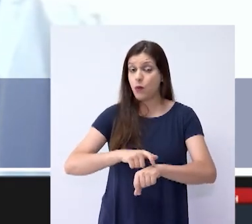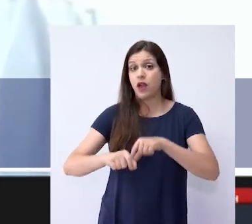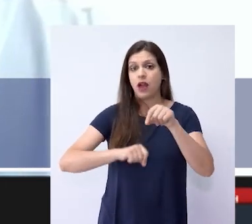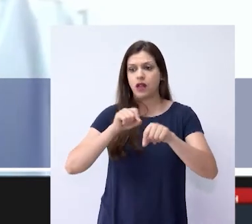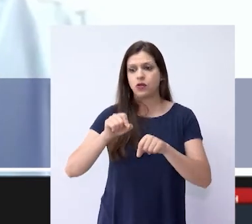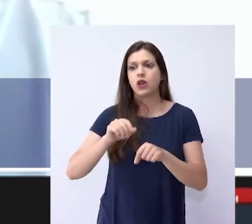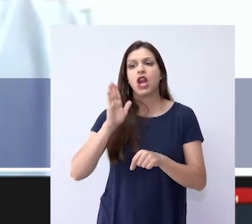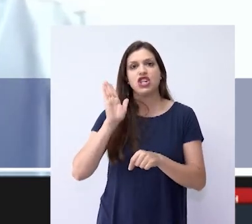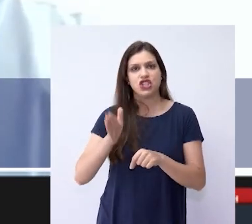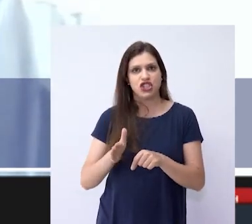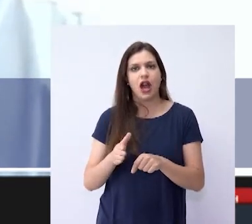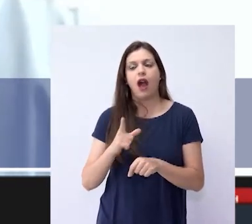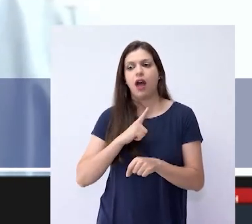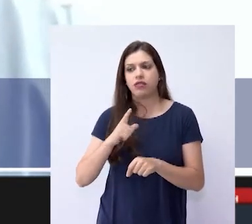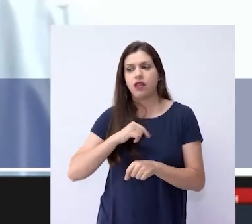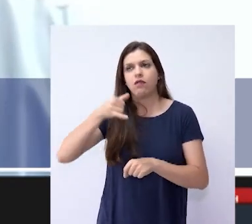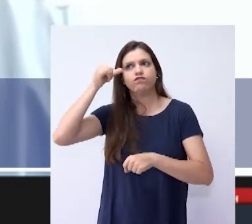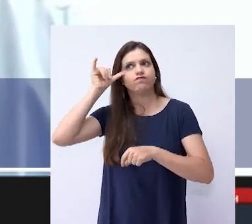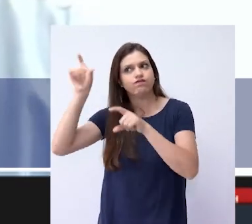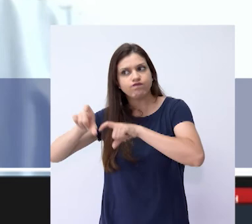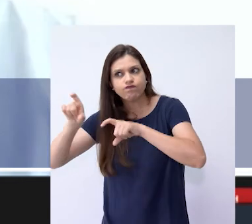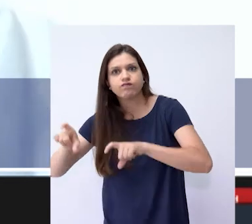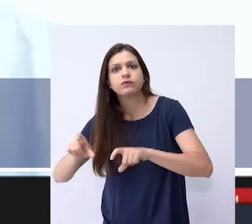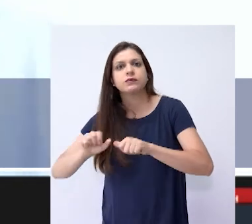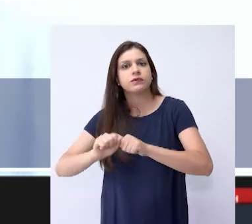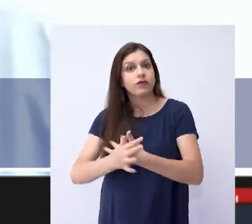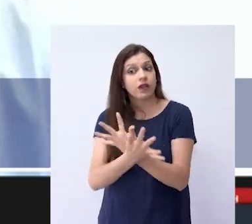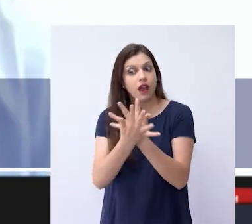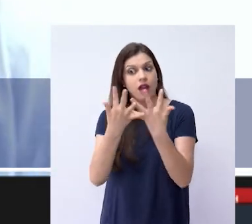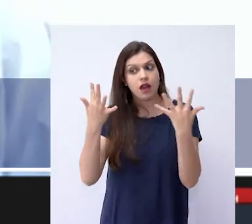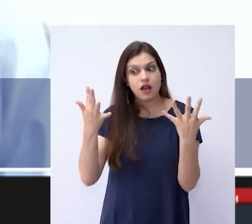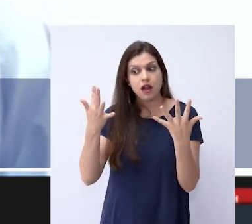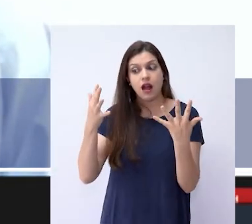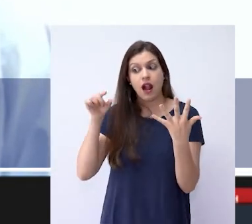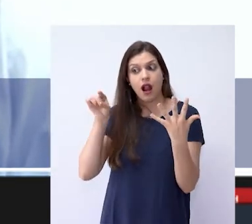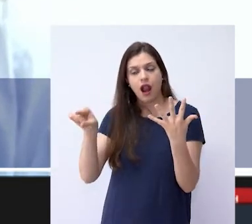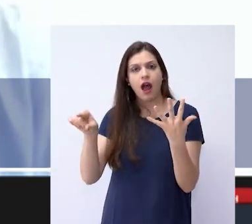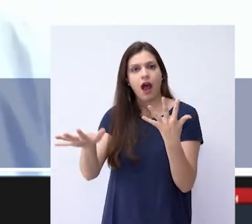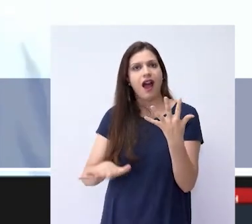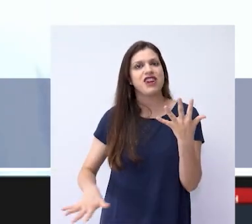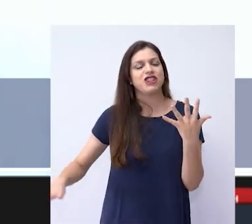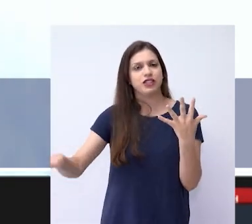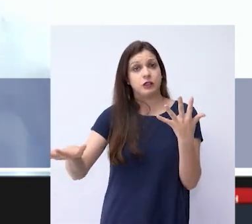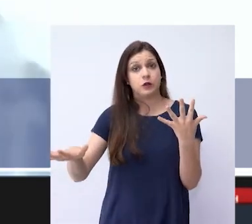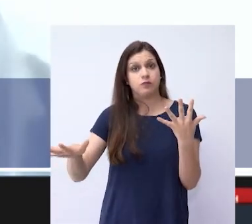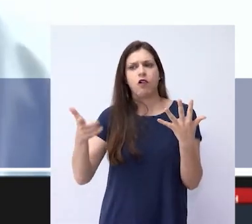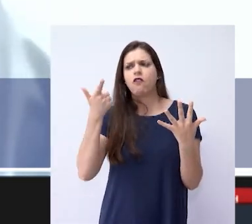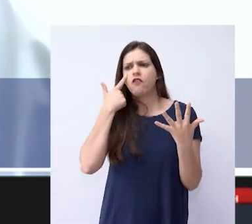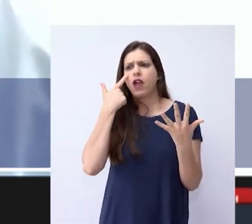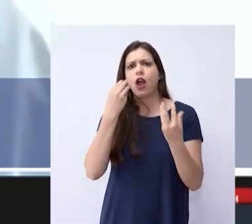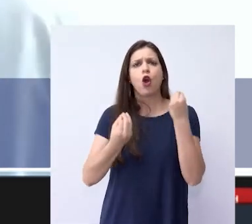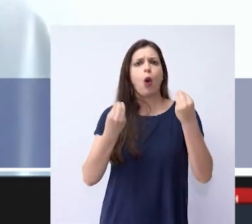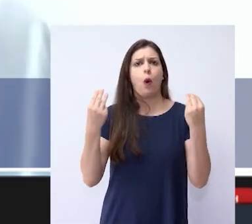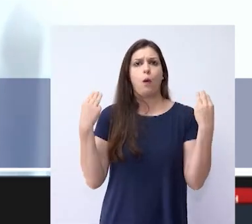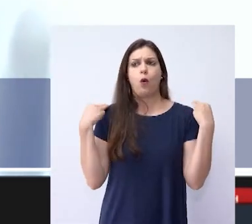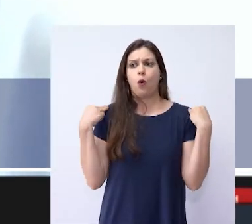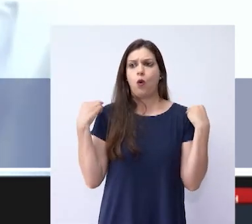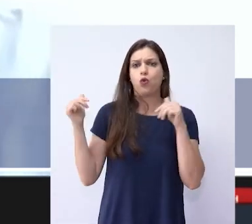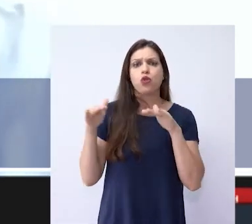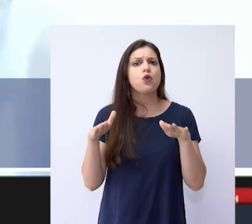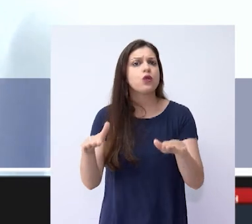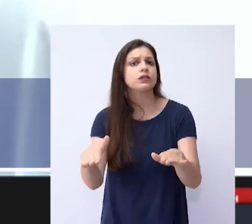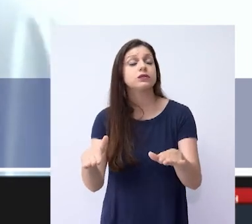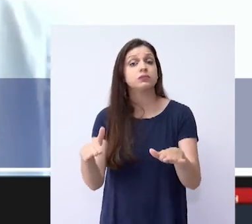teve uma intensificação do processo agropecuário nessa região. Então, essa aproximação ela passa a ser fundamental para conhecer. Se nós olharmos o